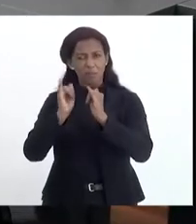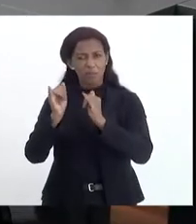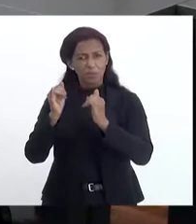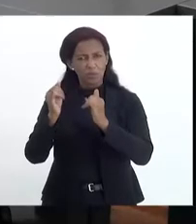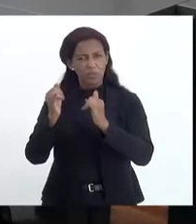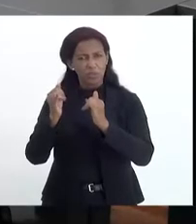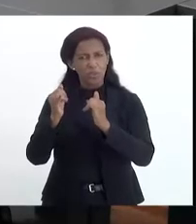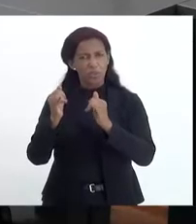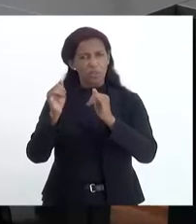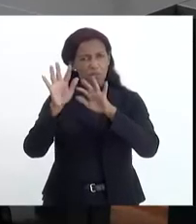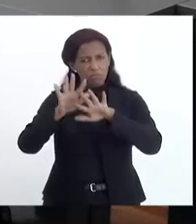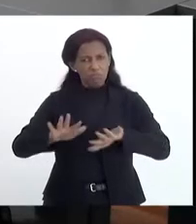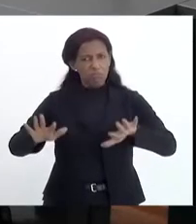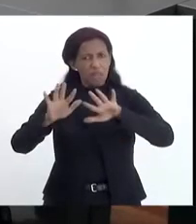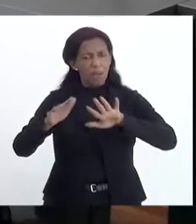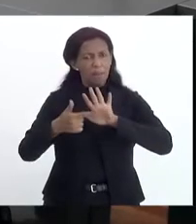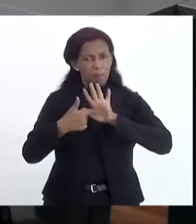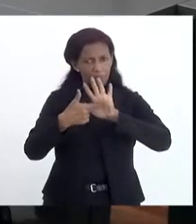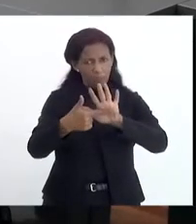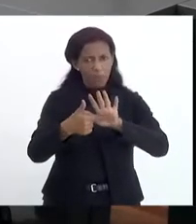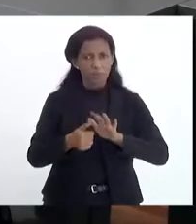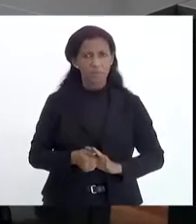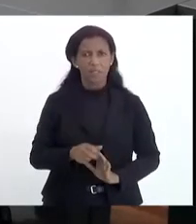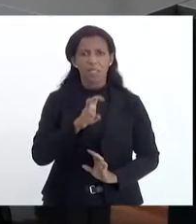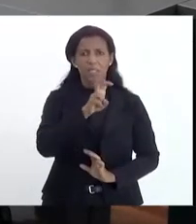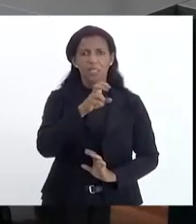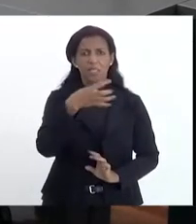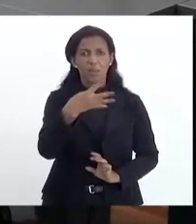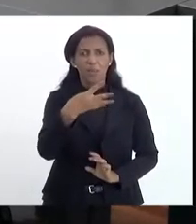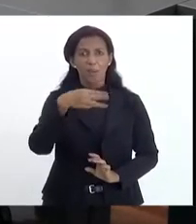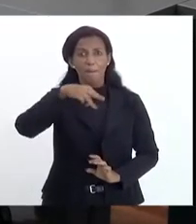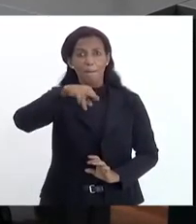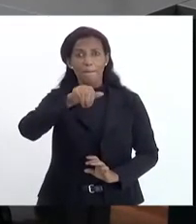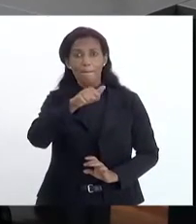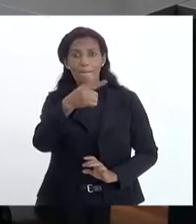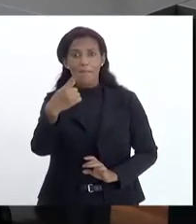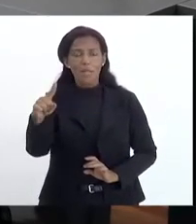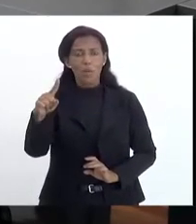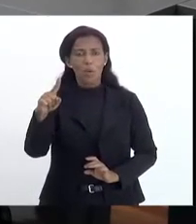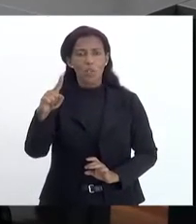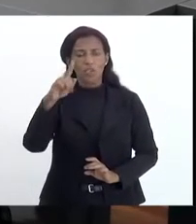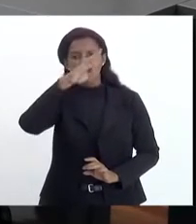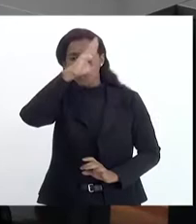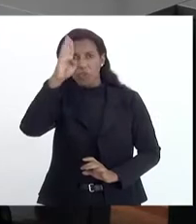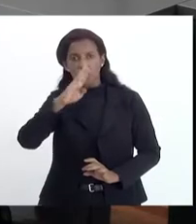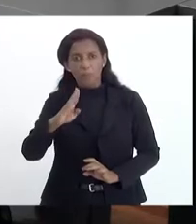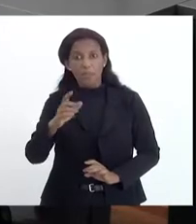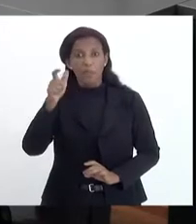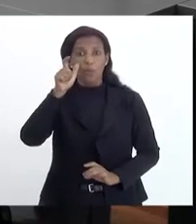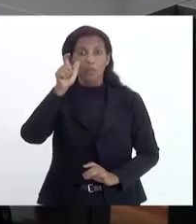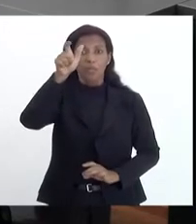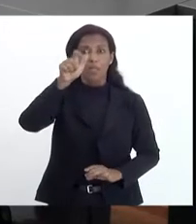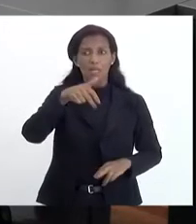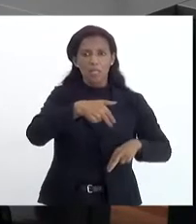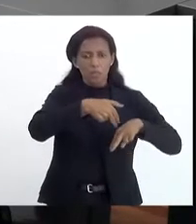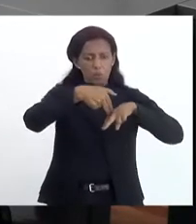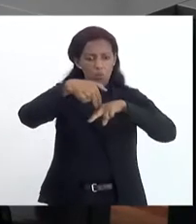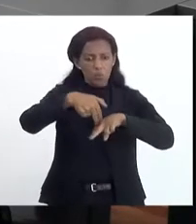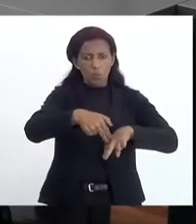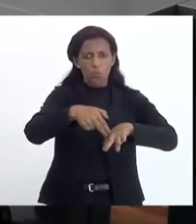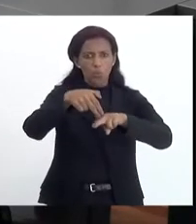a apresentação desse. São 54 milhões de brasileiros interessados pelo surf,